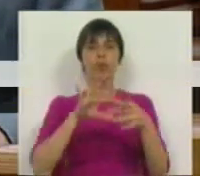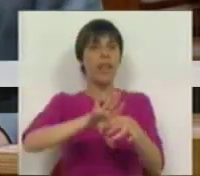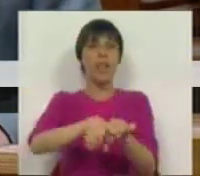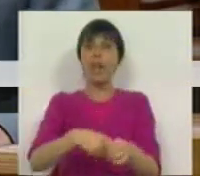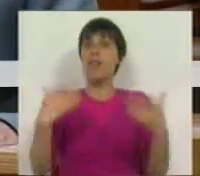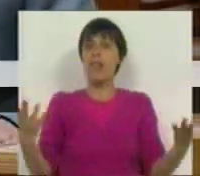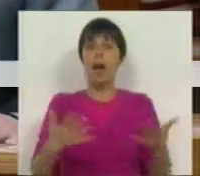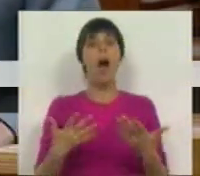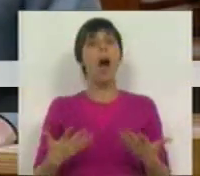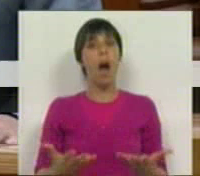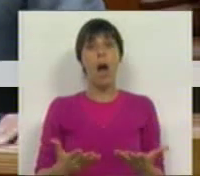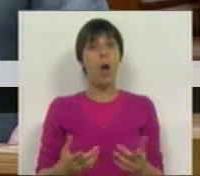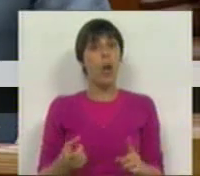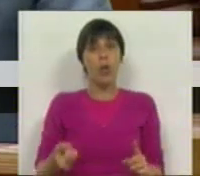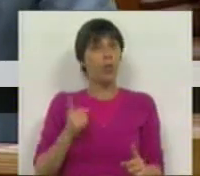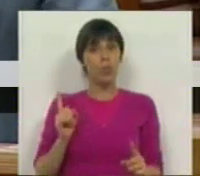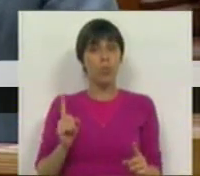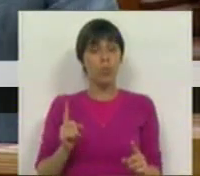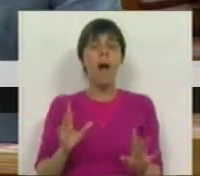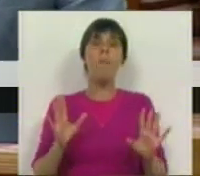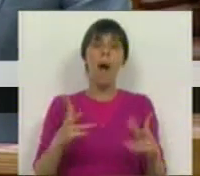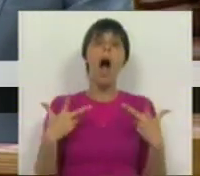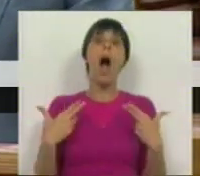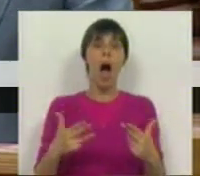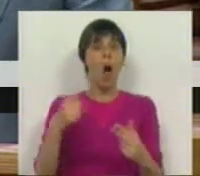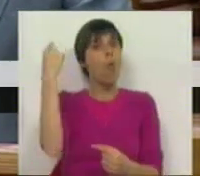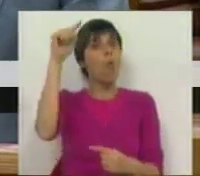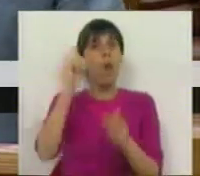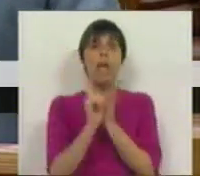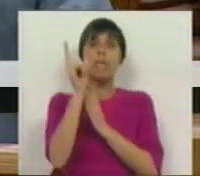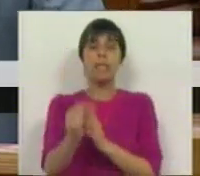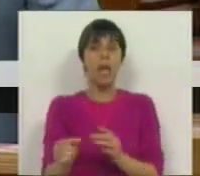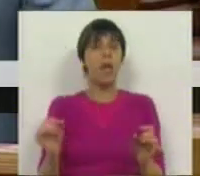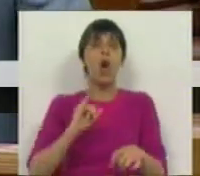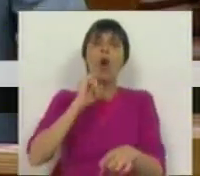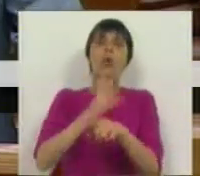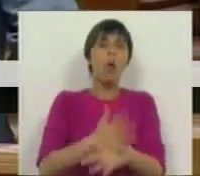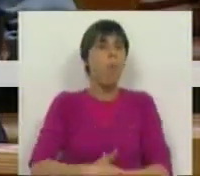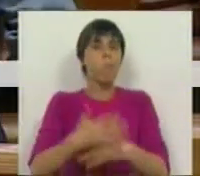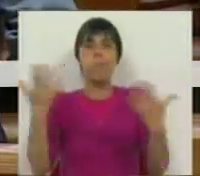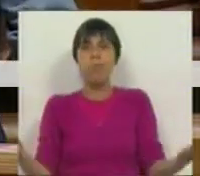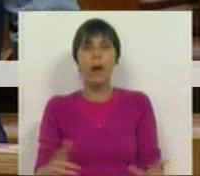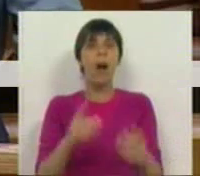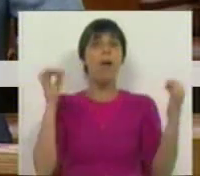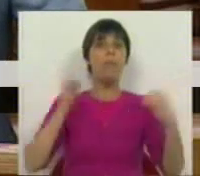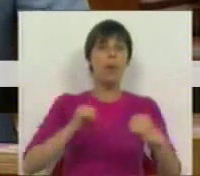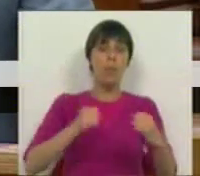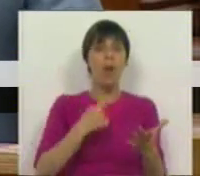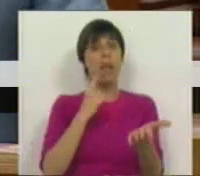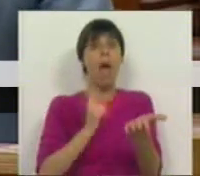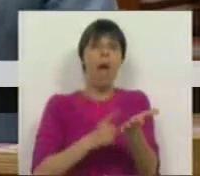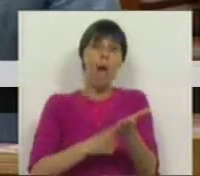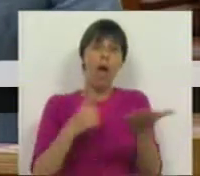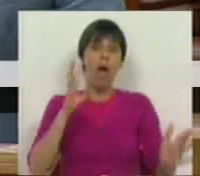tragédia. Agora já não era, mas a austeridade era a única saída. Não havia outra possível. O memorando assim o